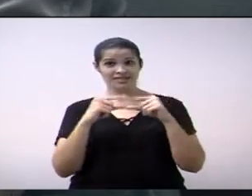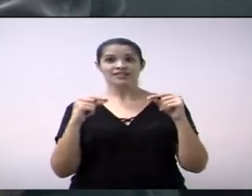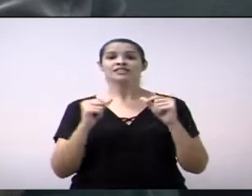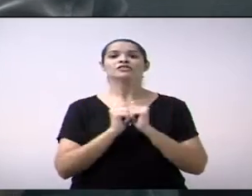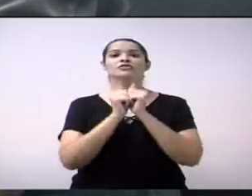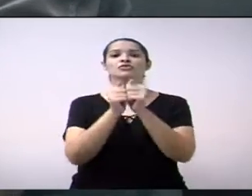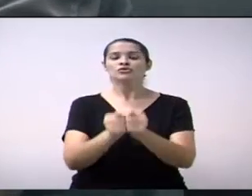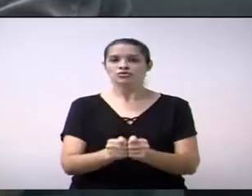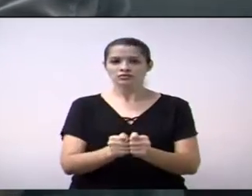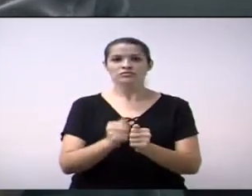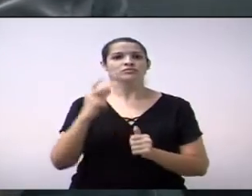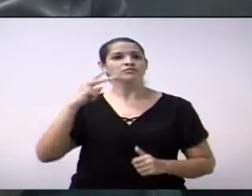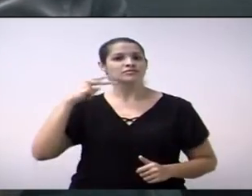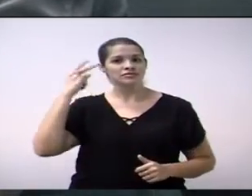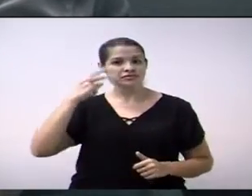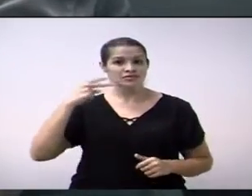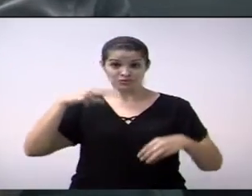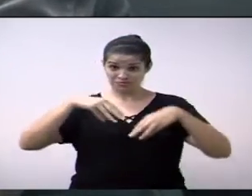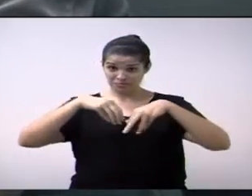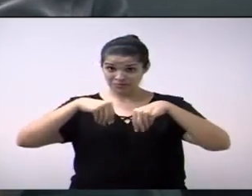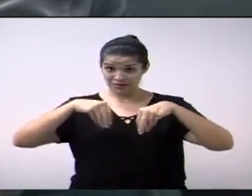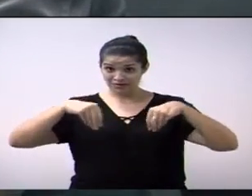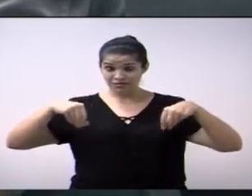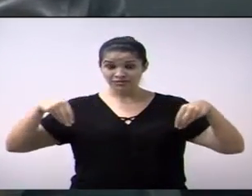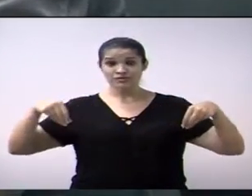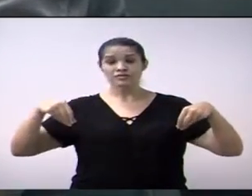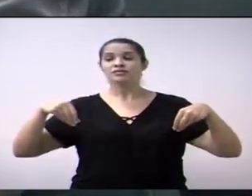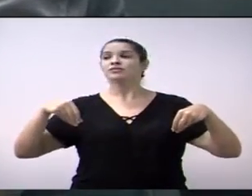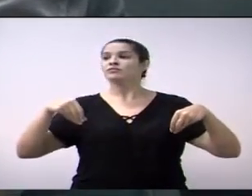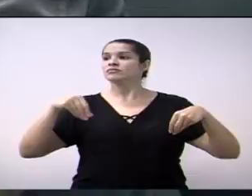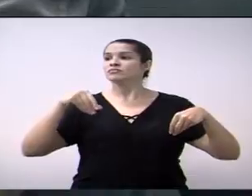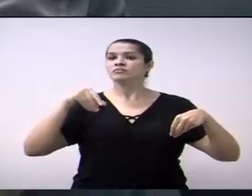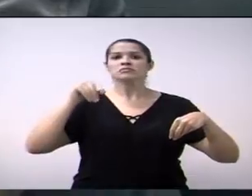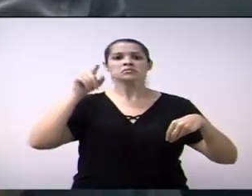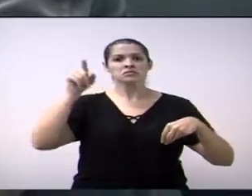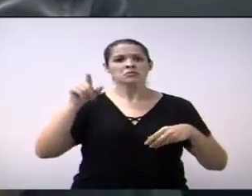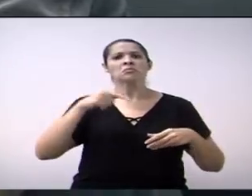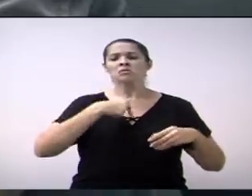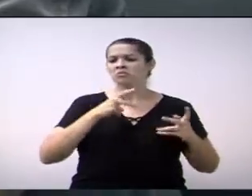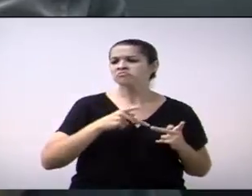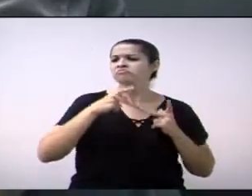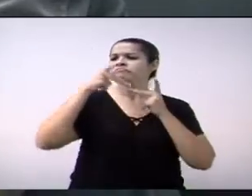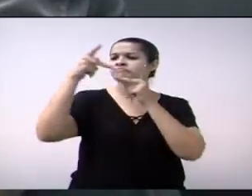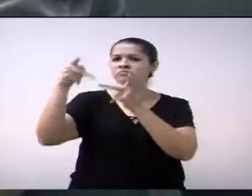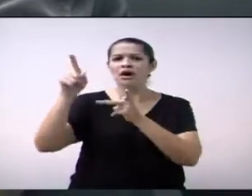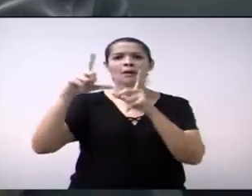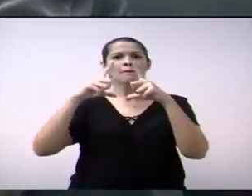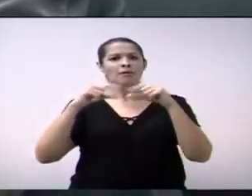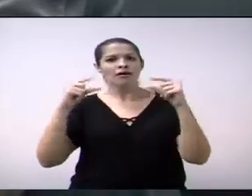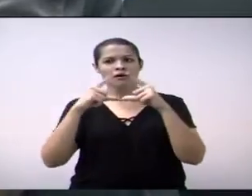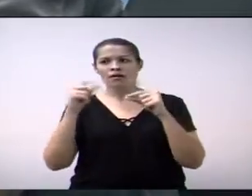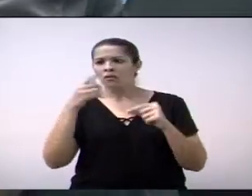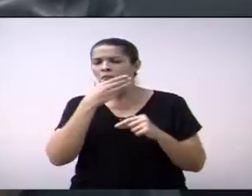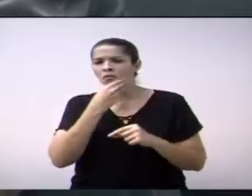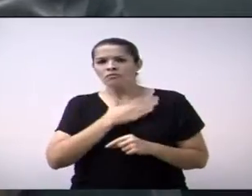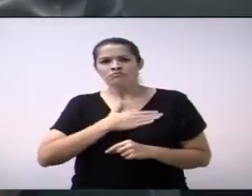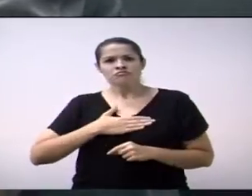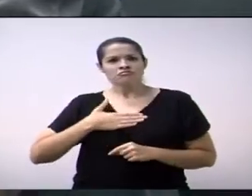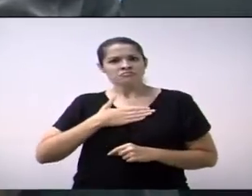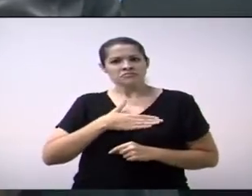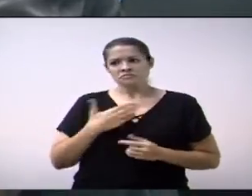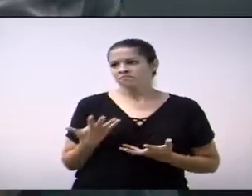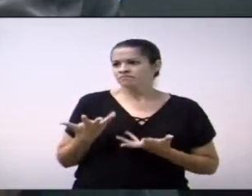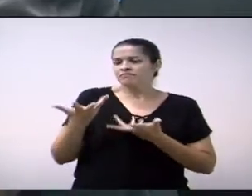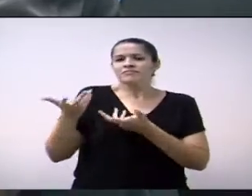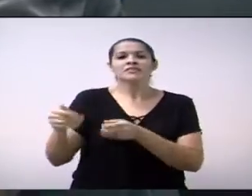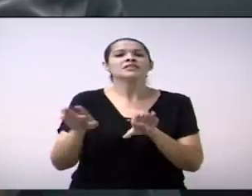em busca de emendas, nos recebeu com muita honraria lá, com muita gratidão. Inclusive,